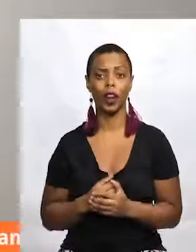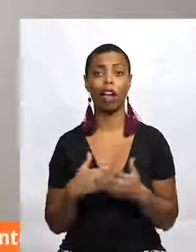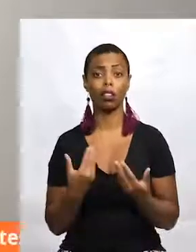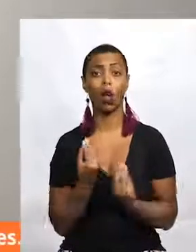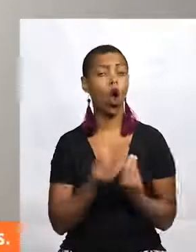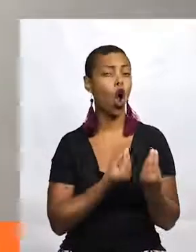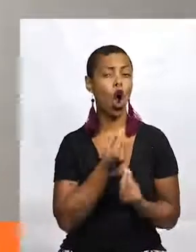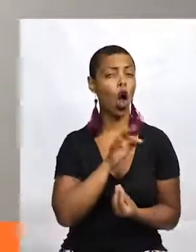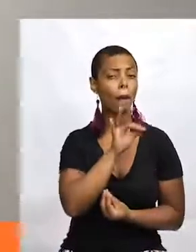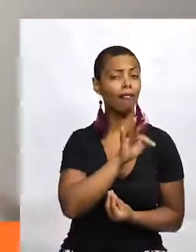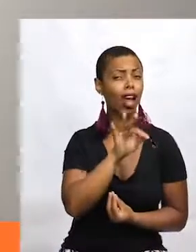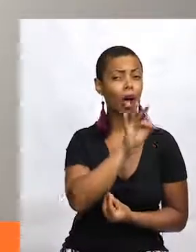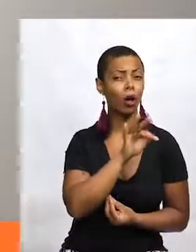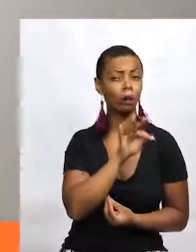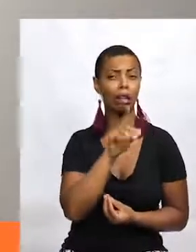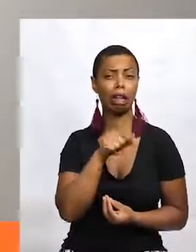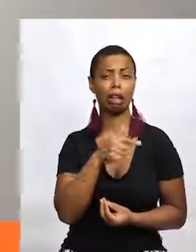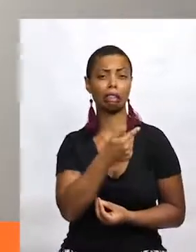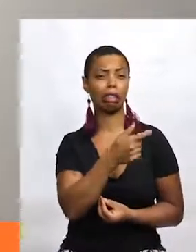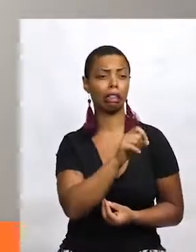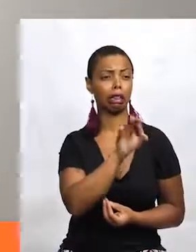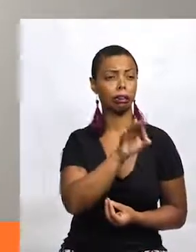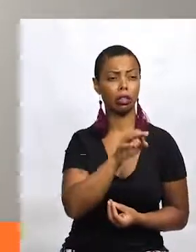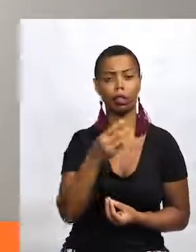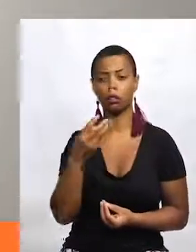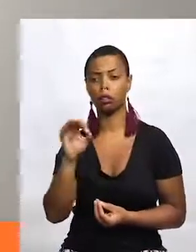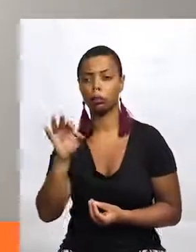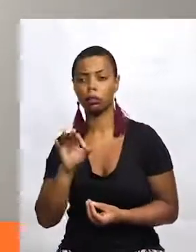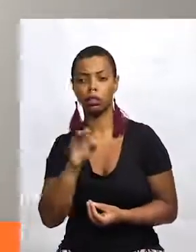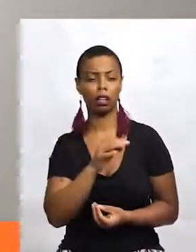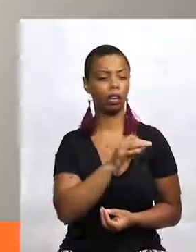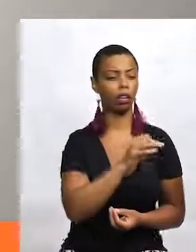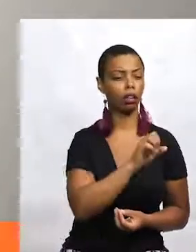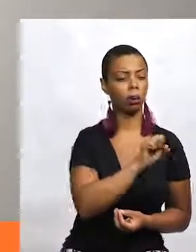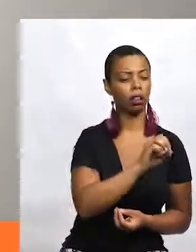universidade faz isso? Se é 70-30, se é 80-20,